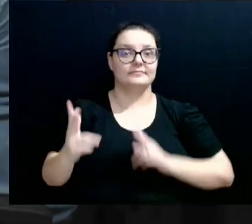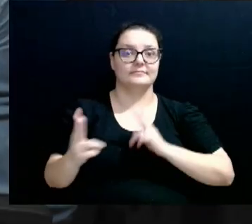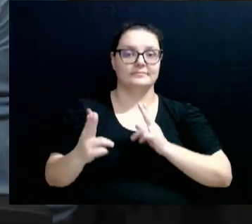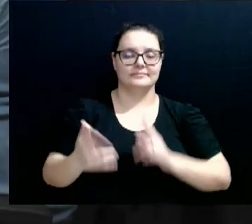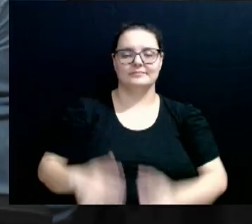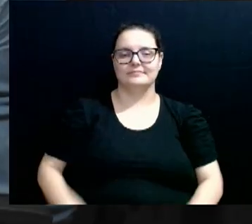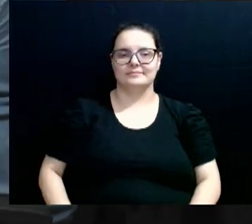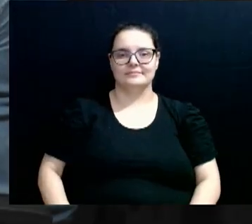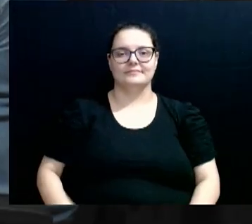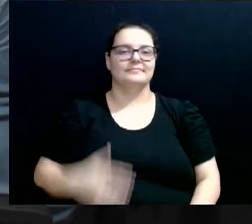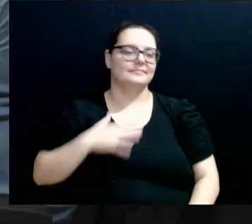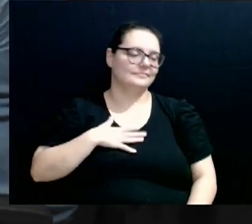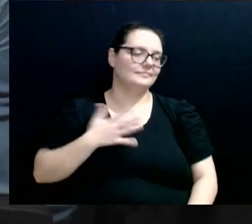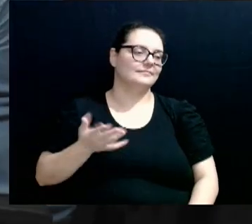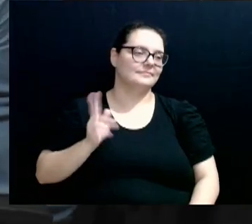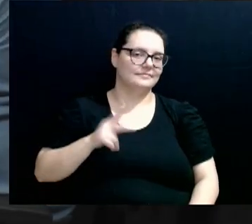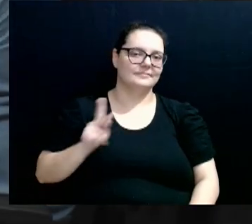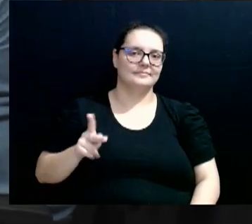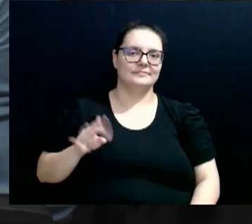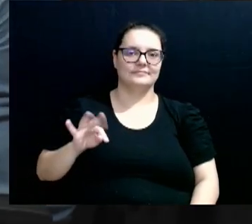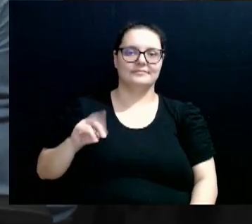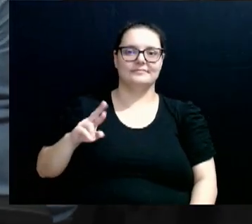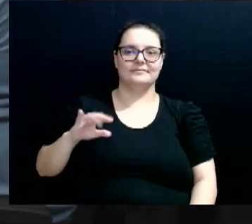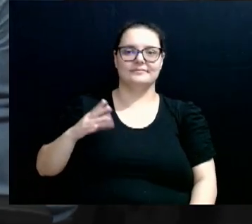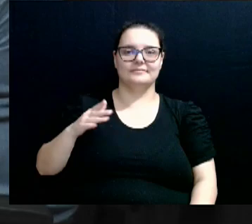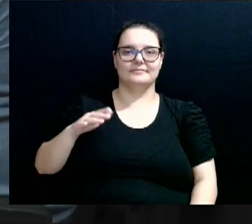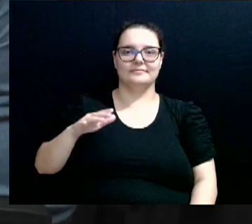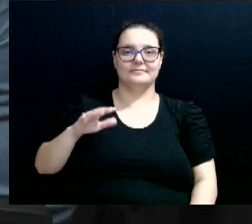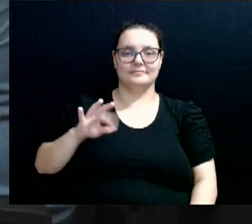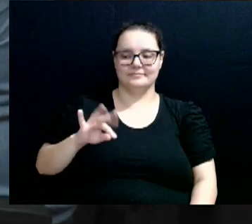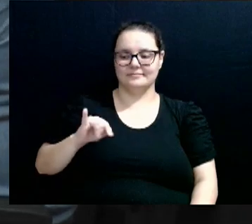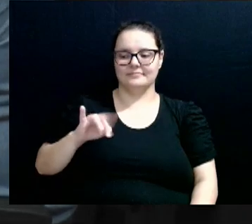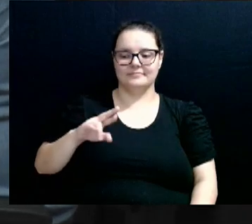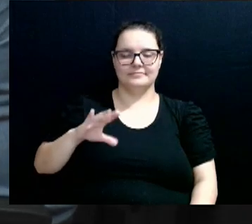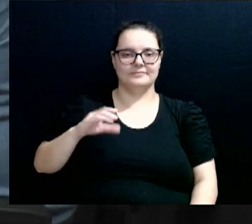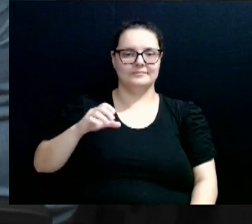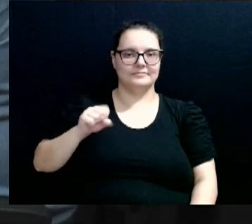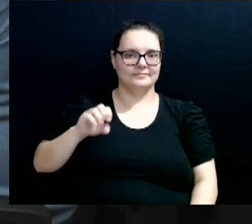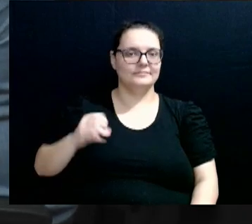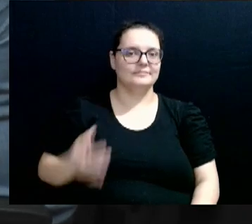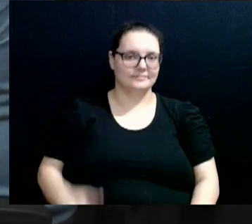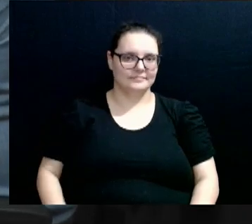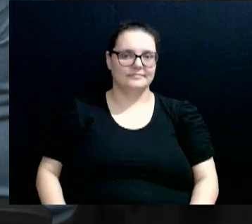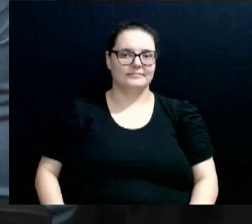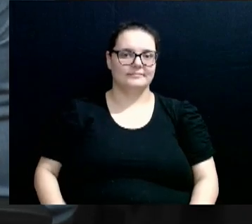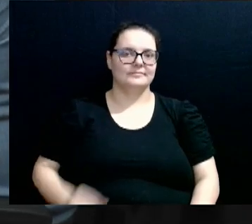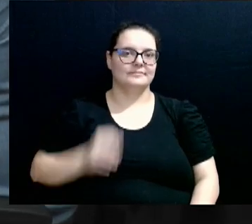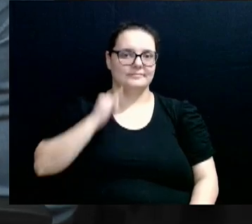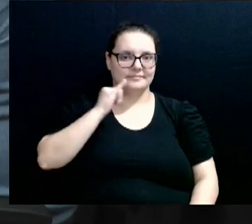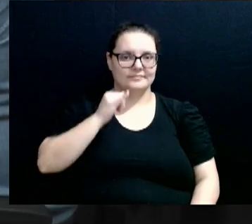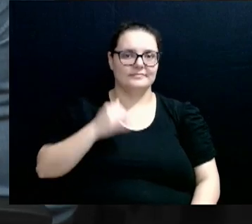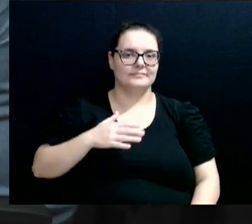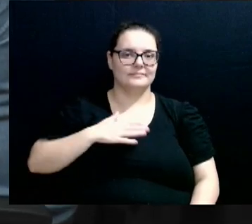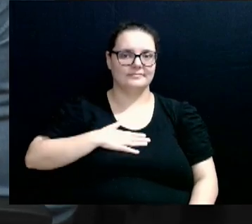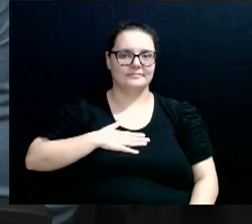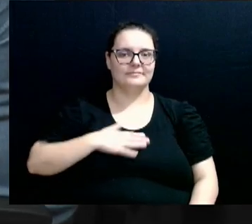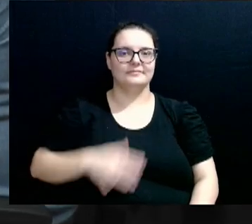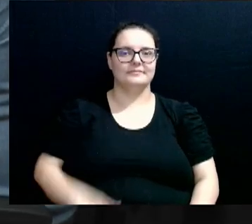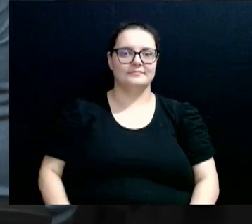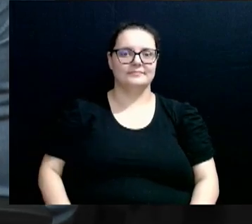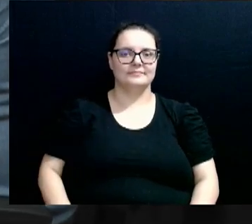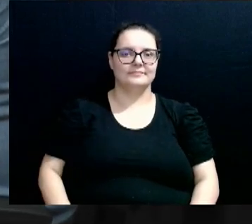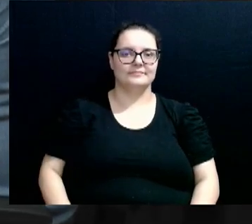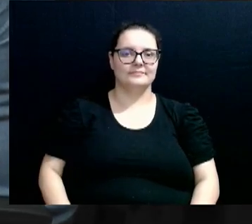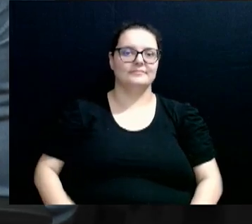meu professor Tirso, né? Tirso de Oliveira e Silva, né? Inclusive, eu falo dele no texto que eu produzi da